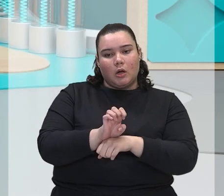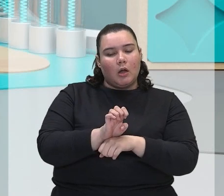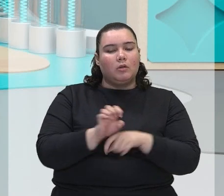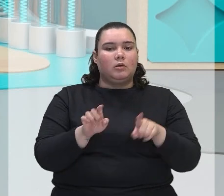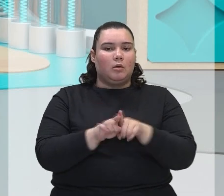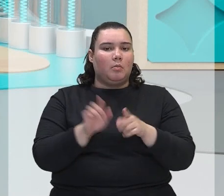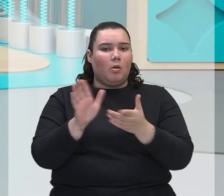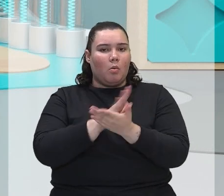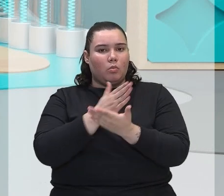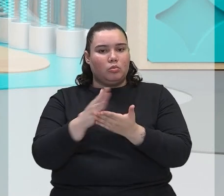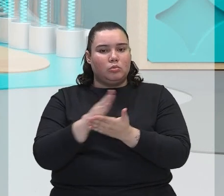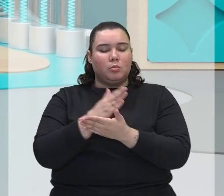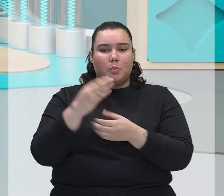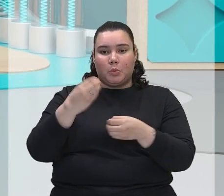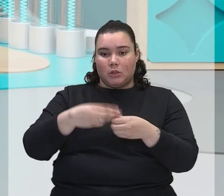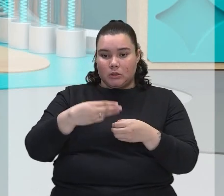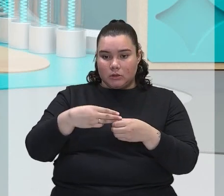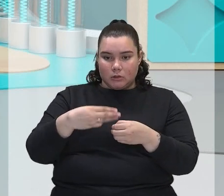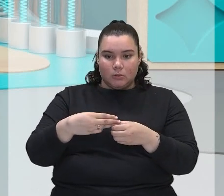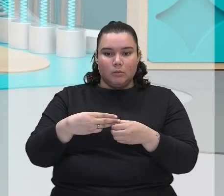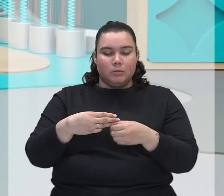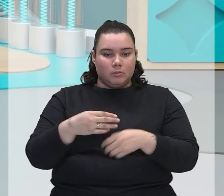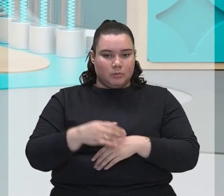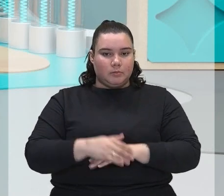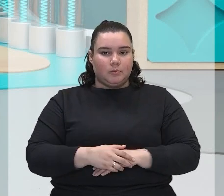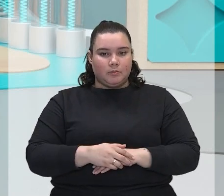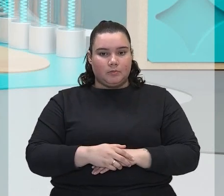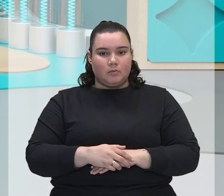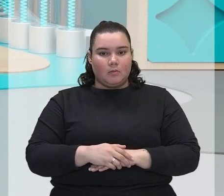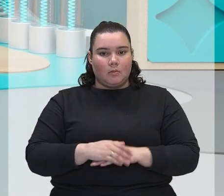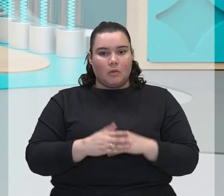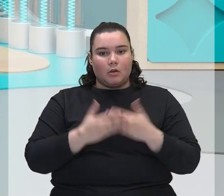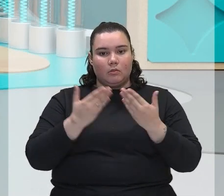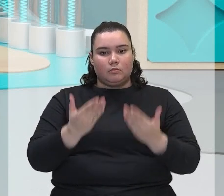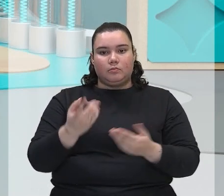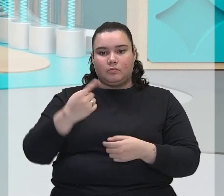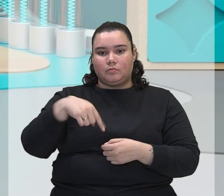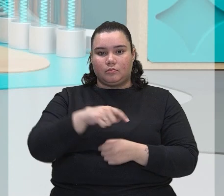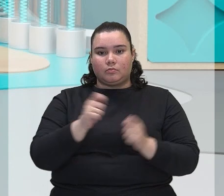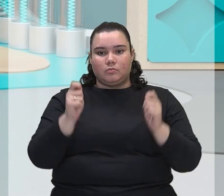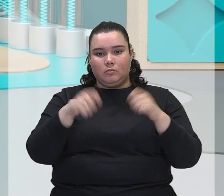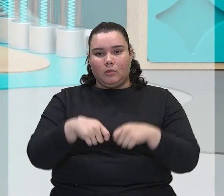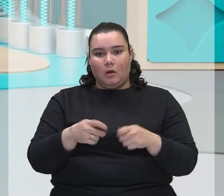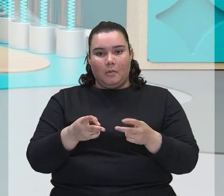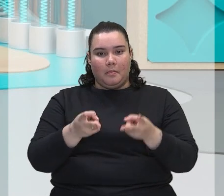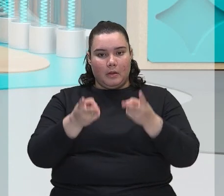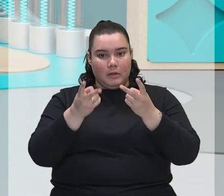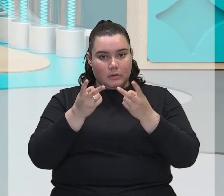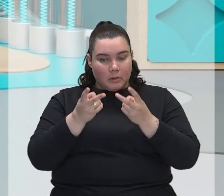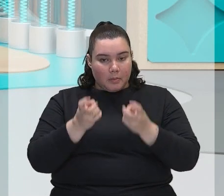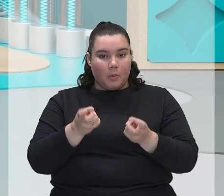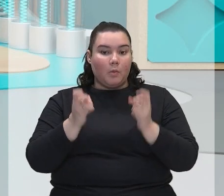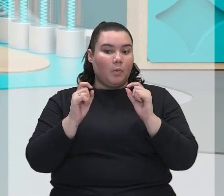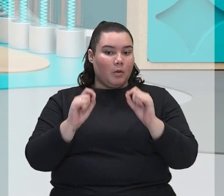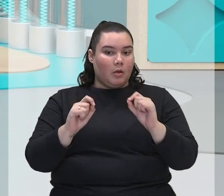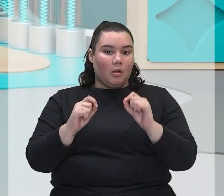alguns municípios. Então, nesse sentido, você pode observar que essas cenas eu